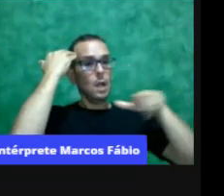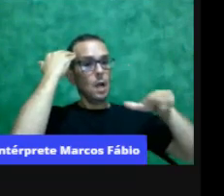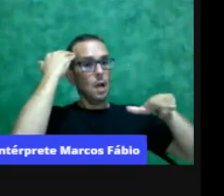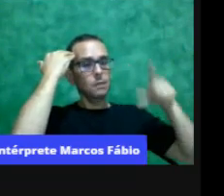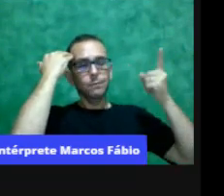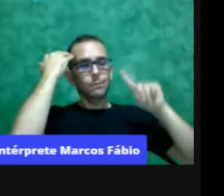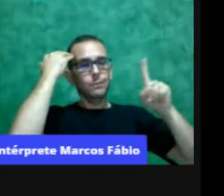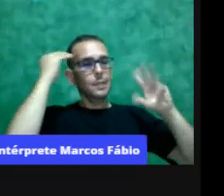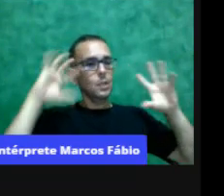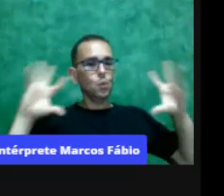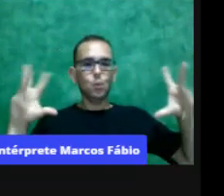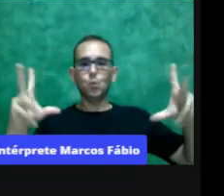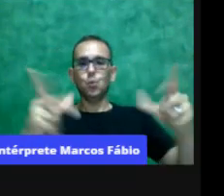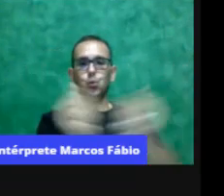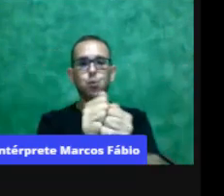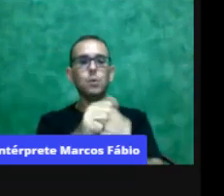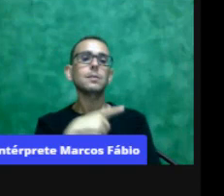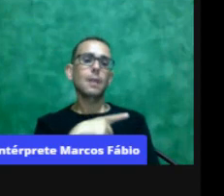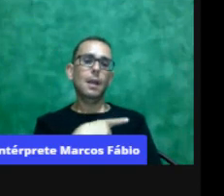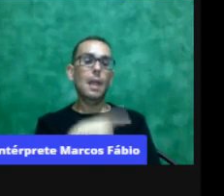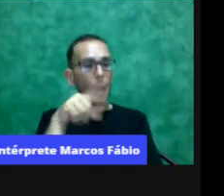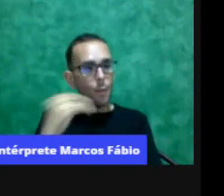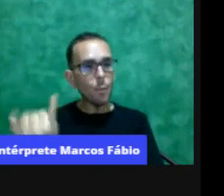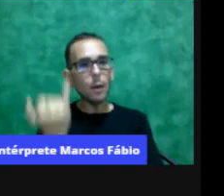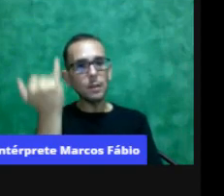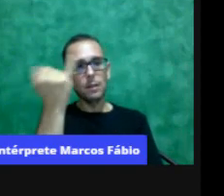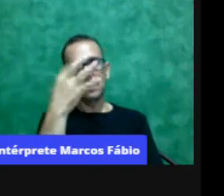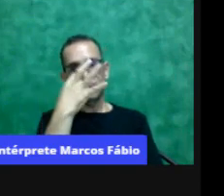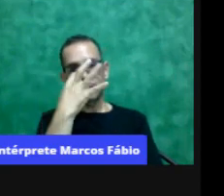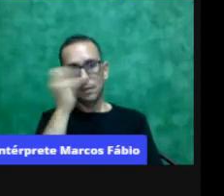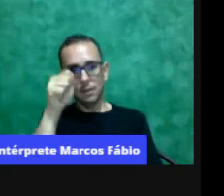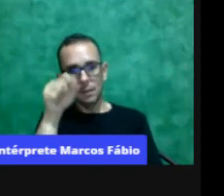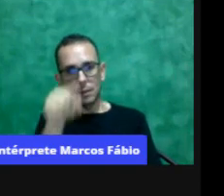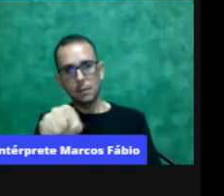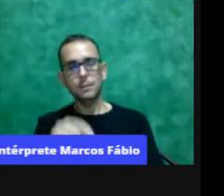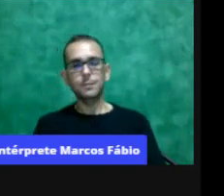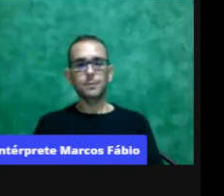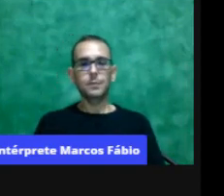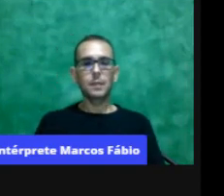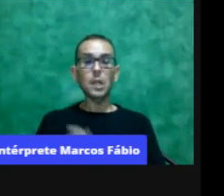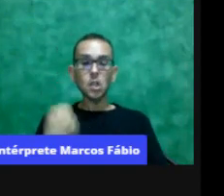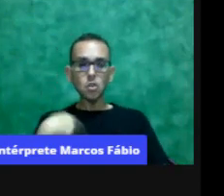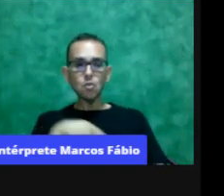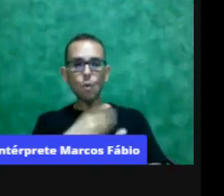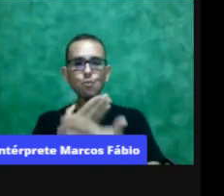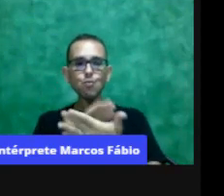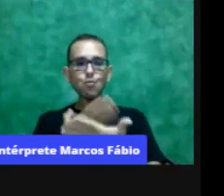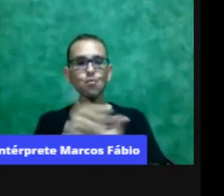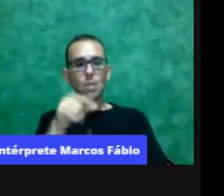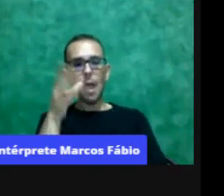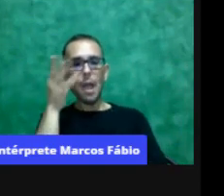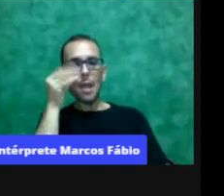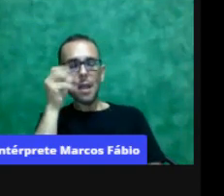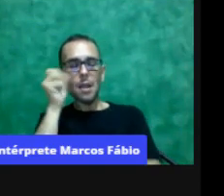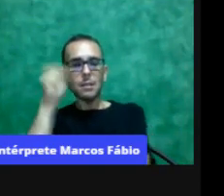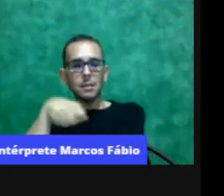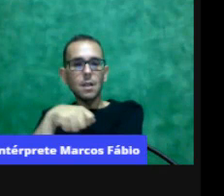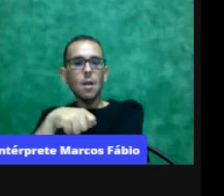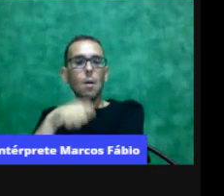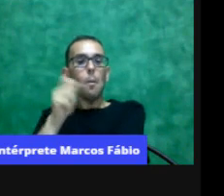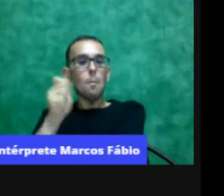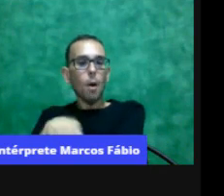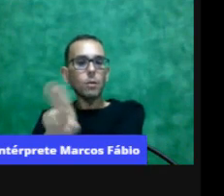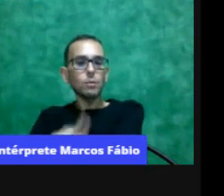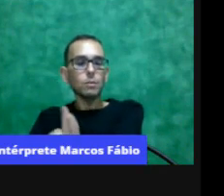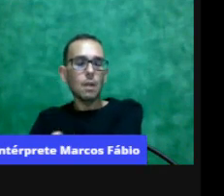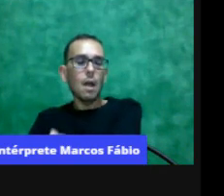de tudo lá. Então é importante que a gente preste atenção nisso, né? Que a gente estude, que ele é interessante, que eu posso utilizar, mas